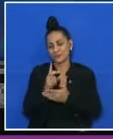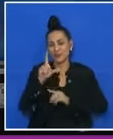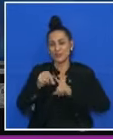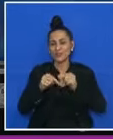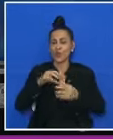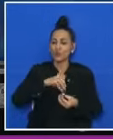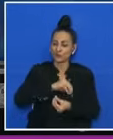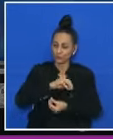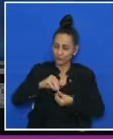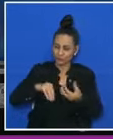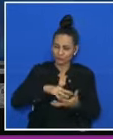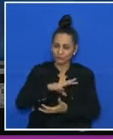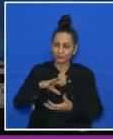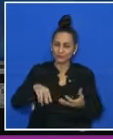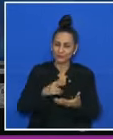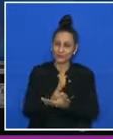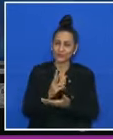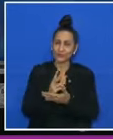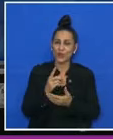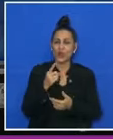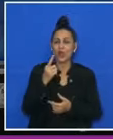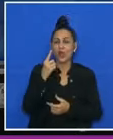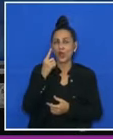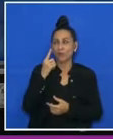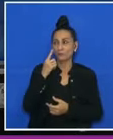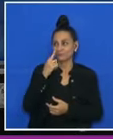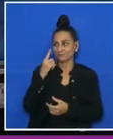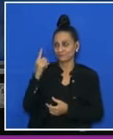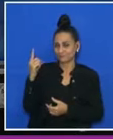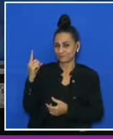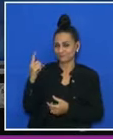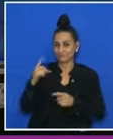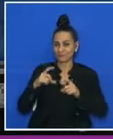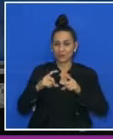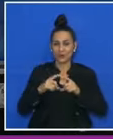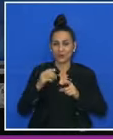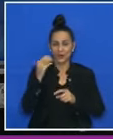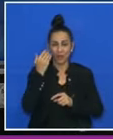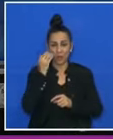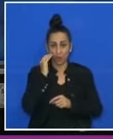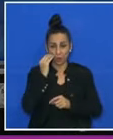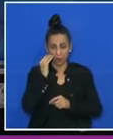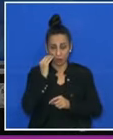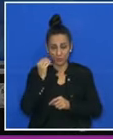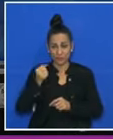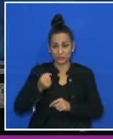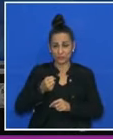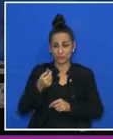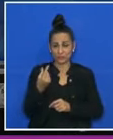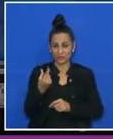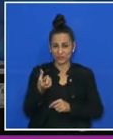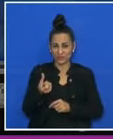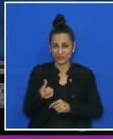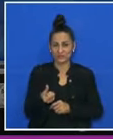sorteando. O globo segue girando. Mais uma bola na tela. Rosa, número 16. Rosa,